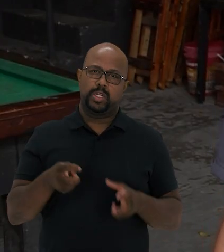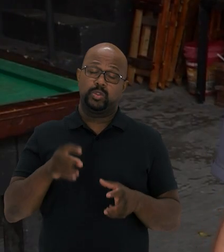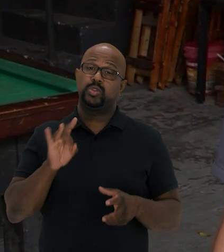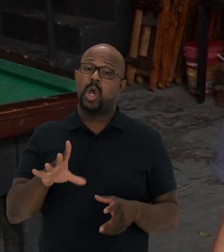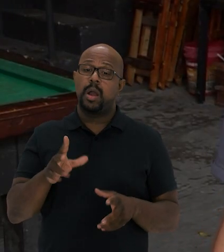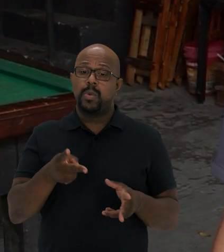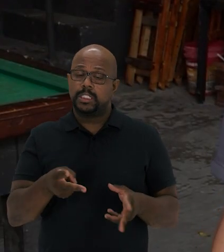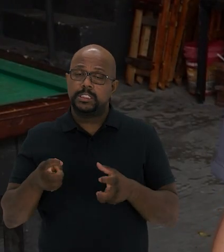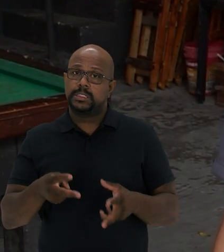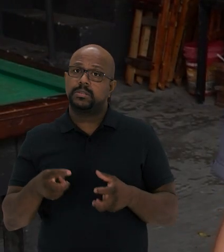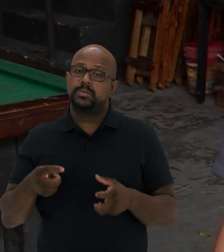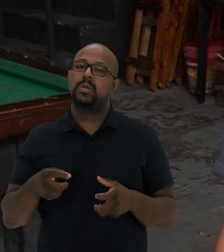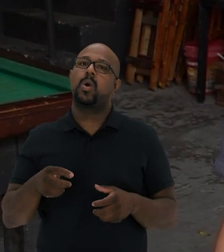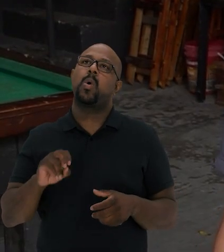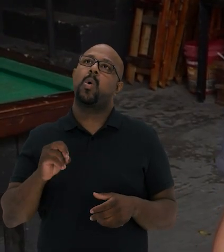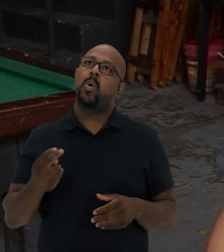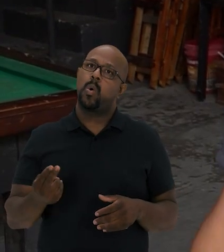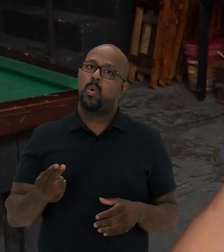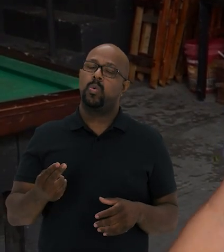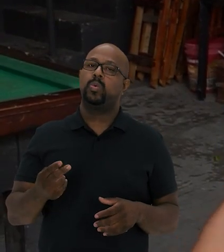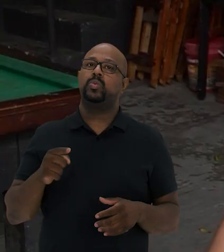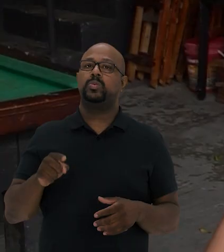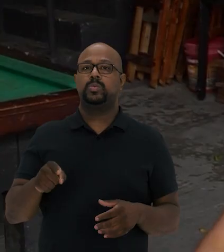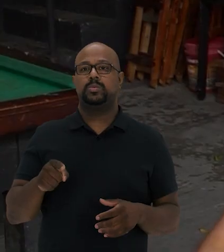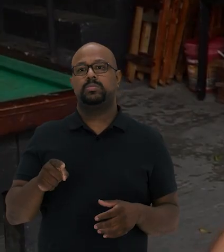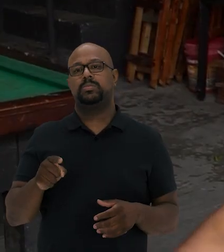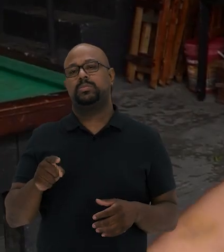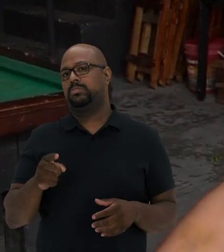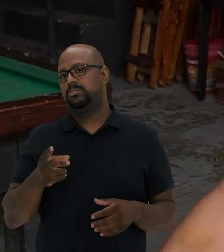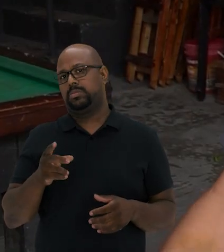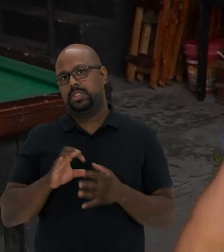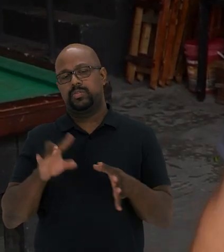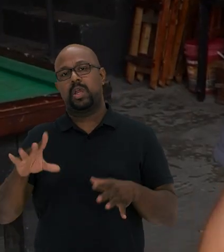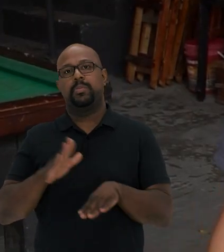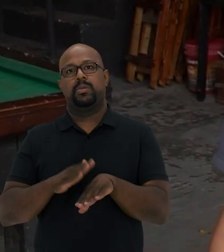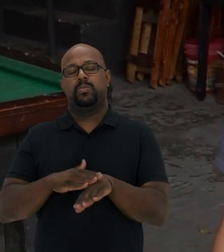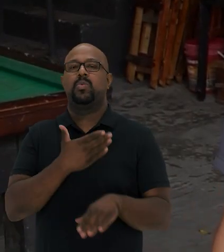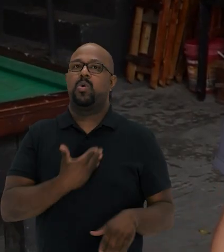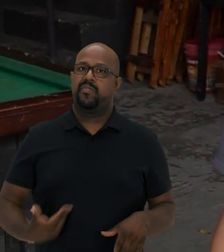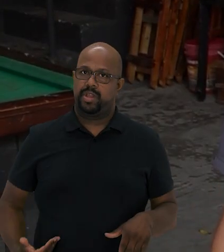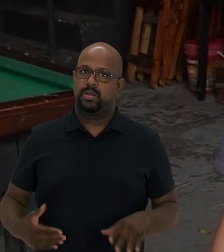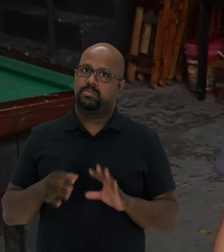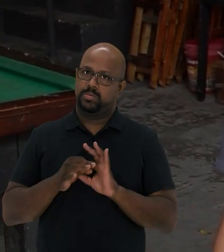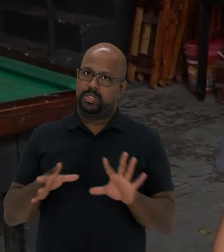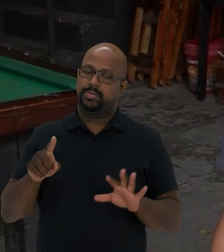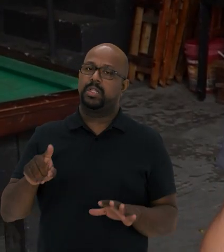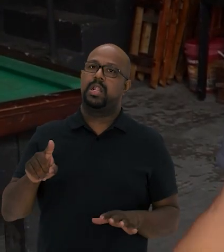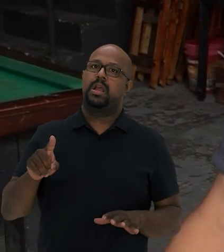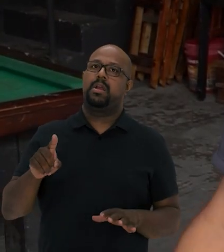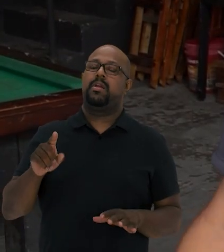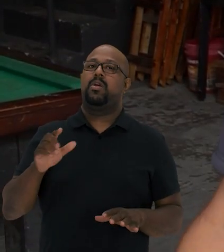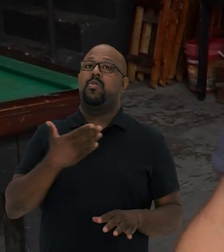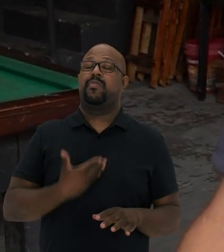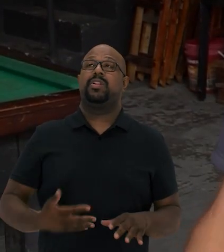pode ser explorado, né, ou deferido e definido pelo próprio governo, né, pela